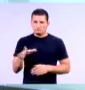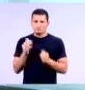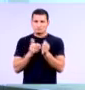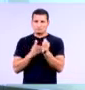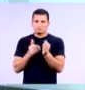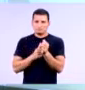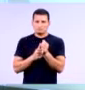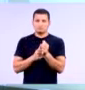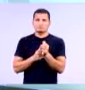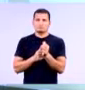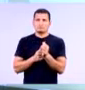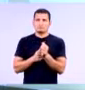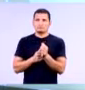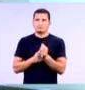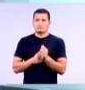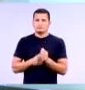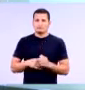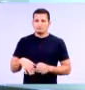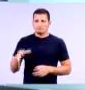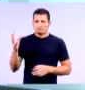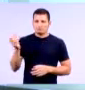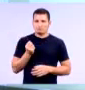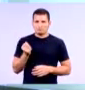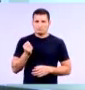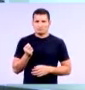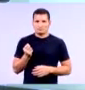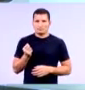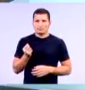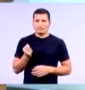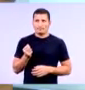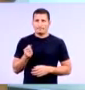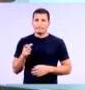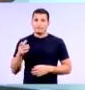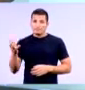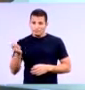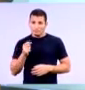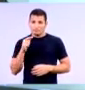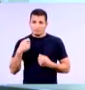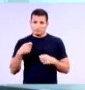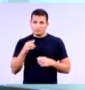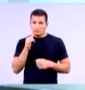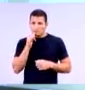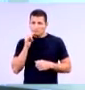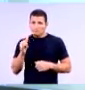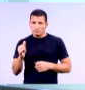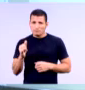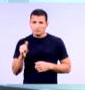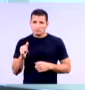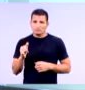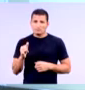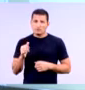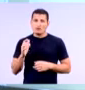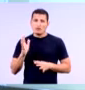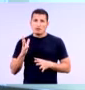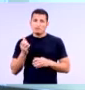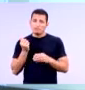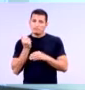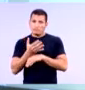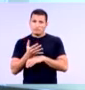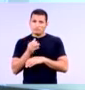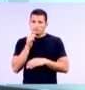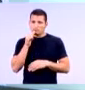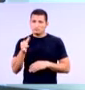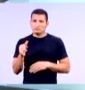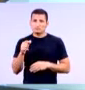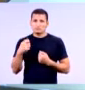tudo aquilo, né? E vai sacar. Só que quando você sacar, você tem que informar para a conta, quer dizer, é uma informação externa à conta, né?